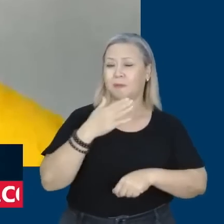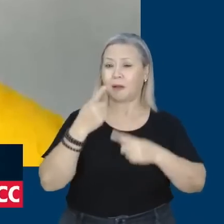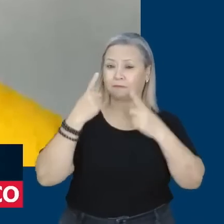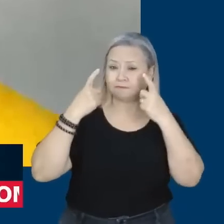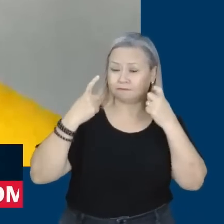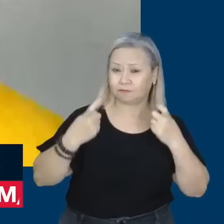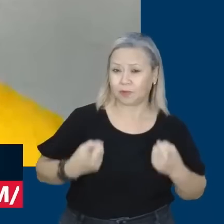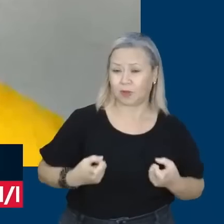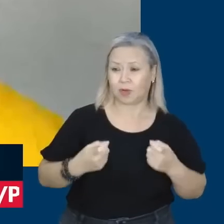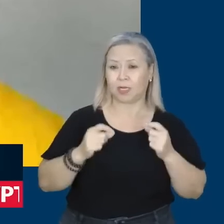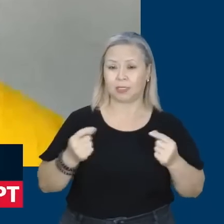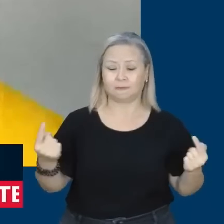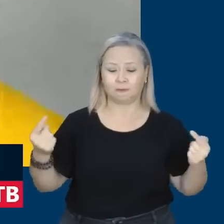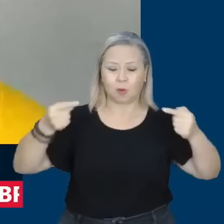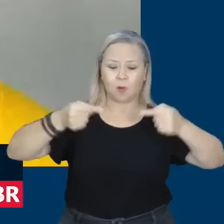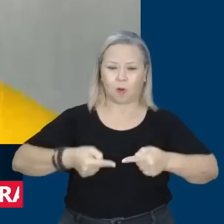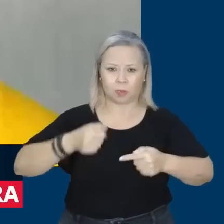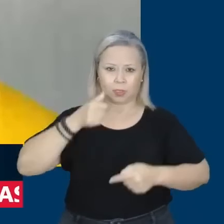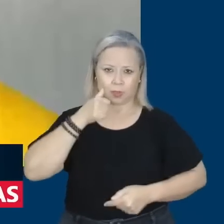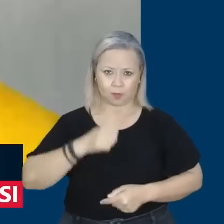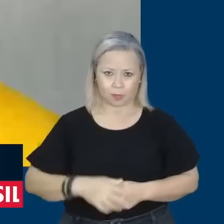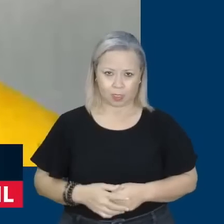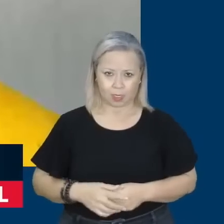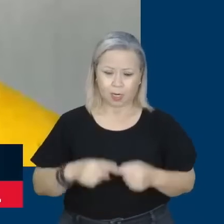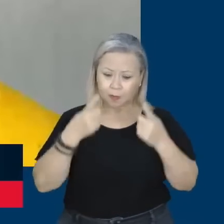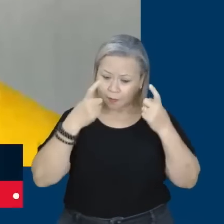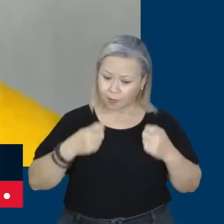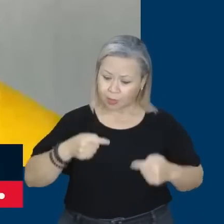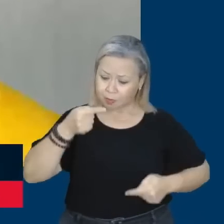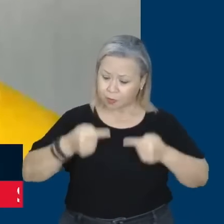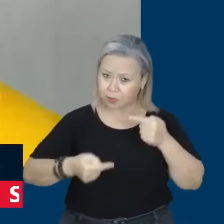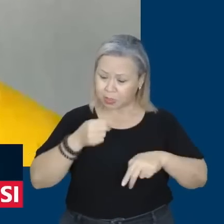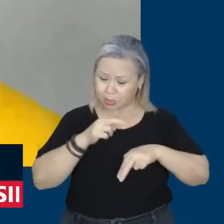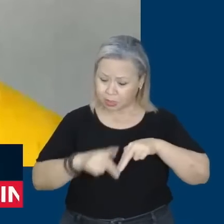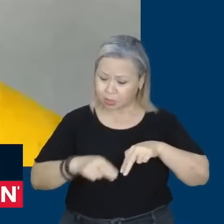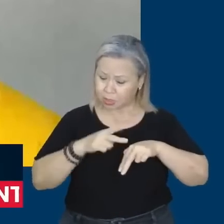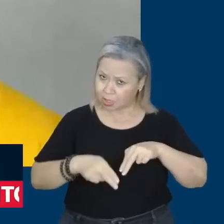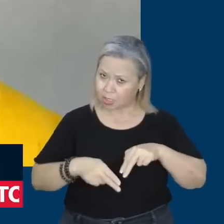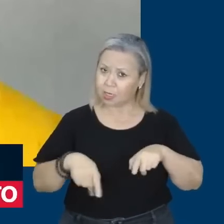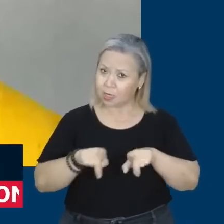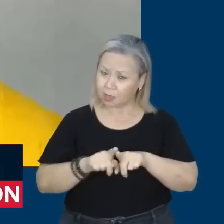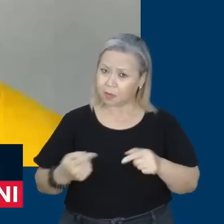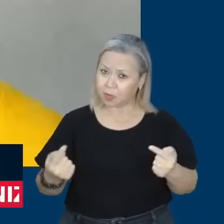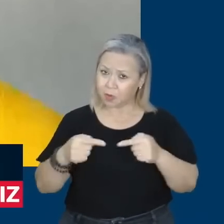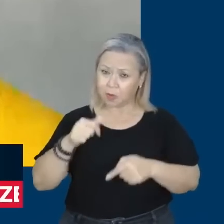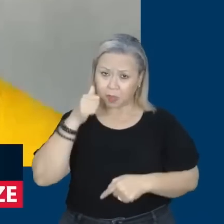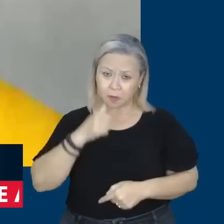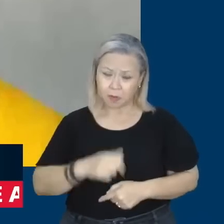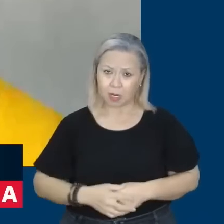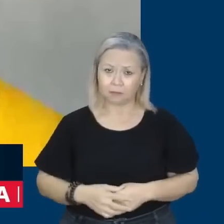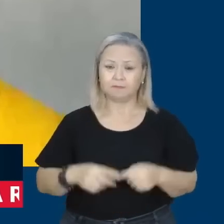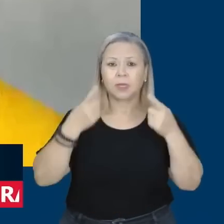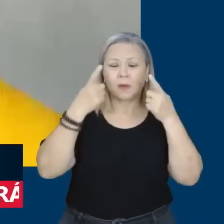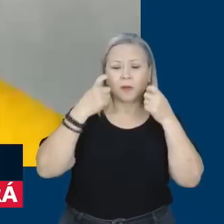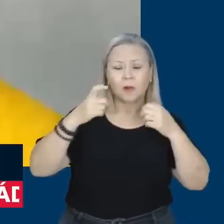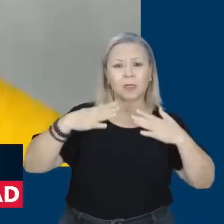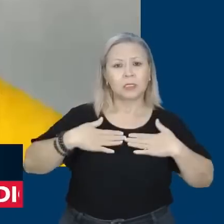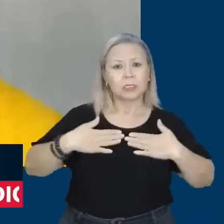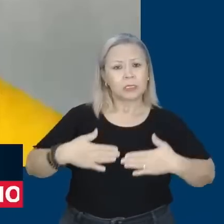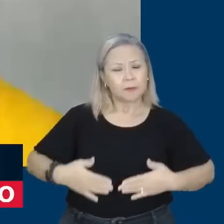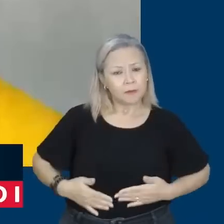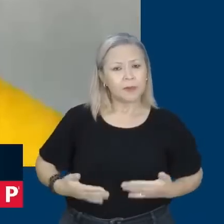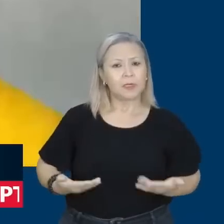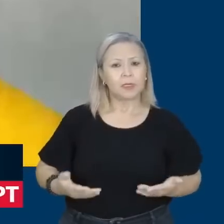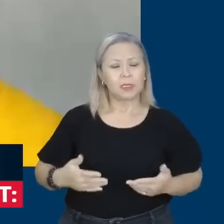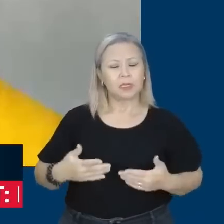violência contra as mulheres. E violência política de gênero, muitas vezes, né? Violência física,